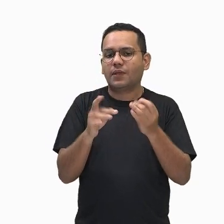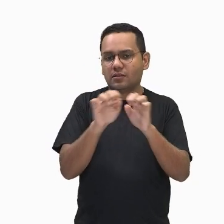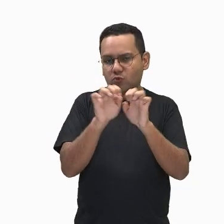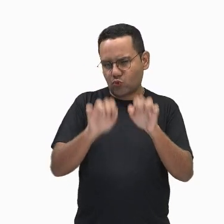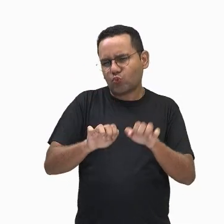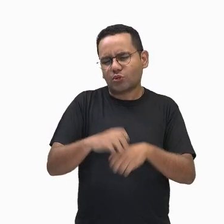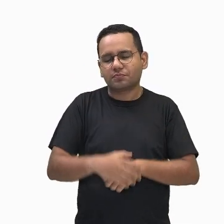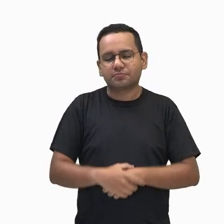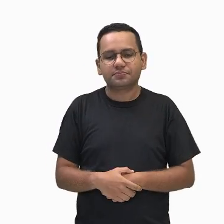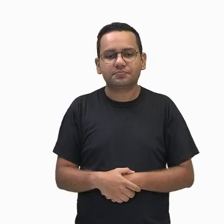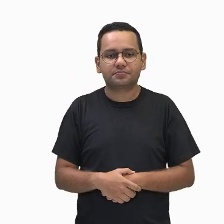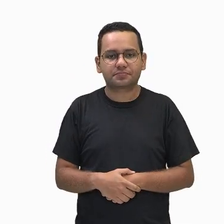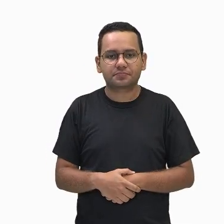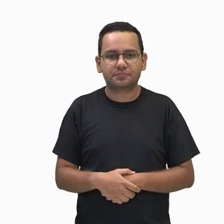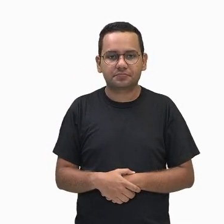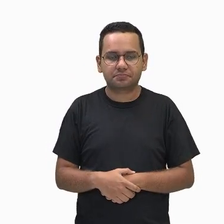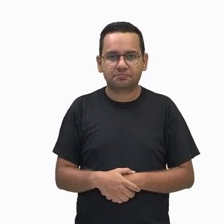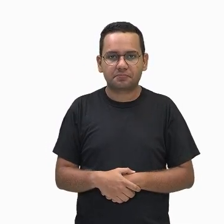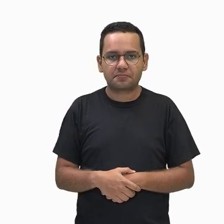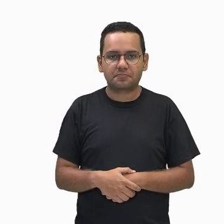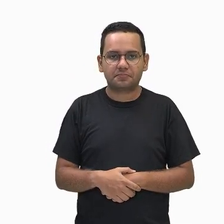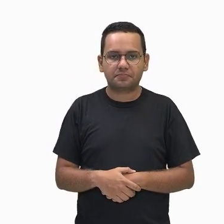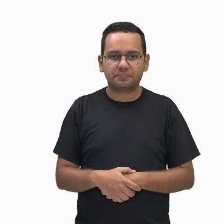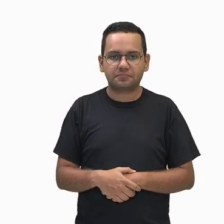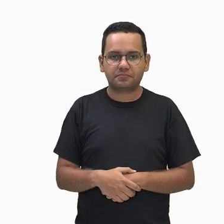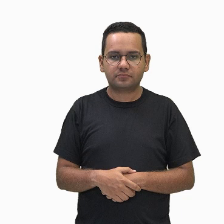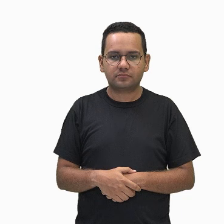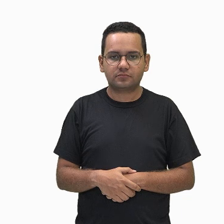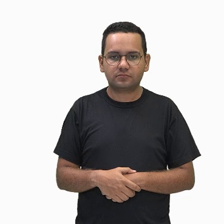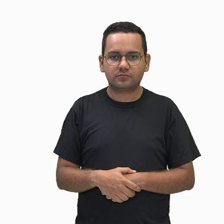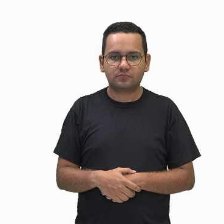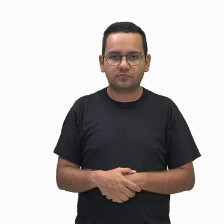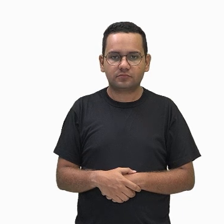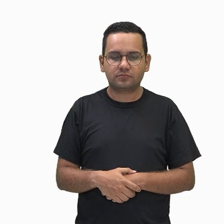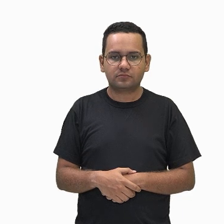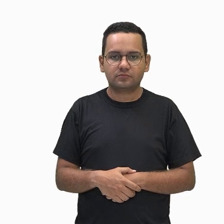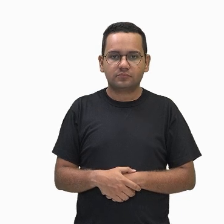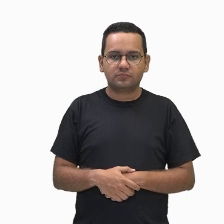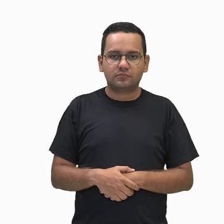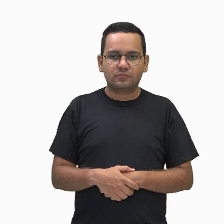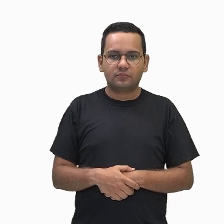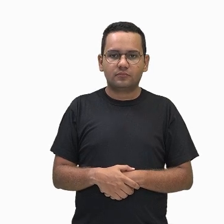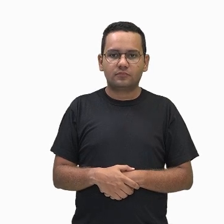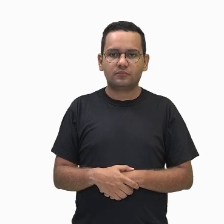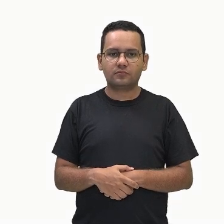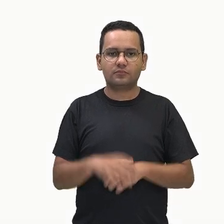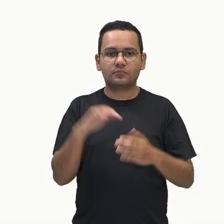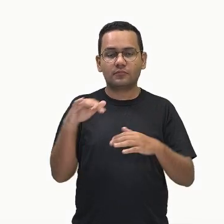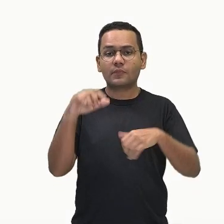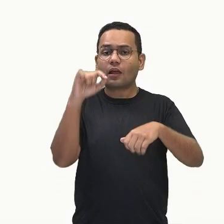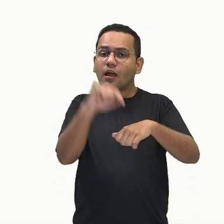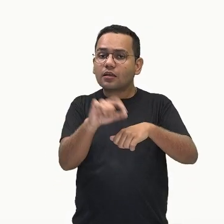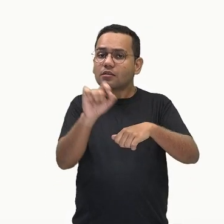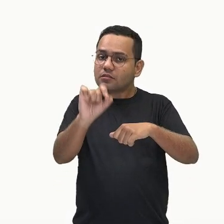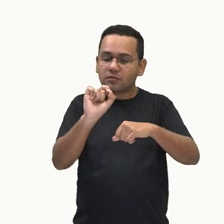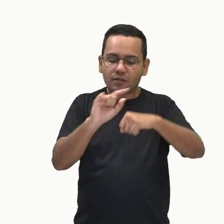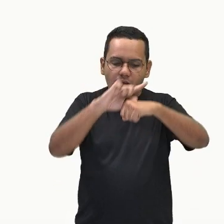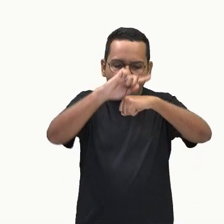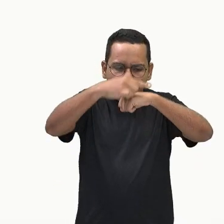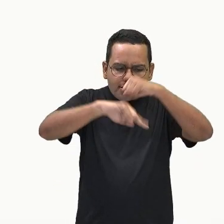átomo. O átomo é formado por partículas